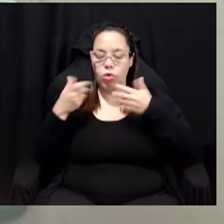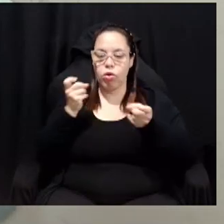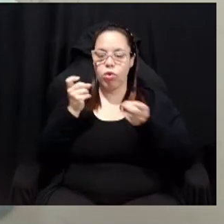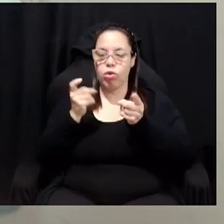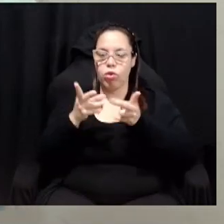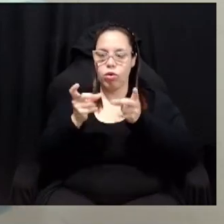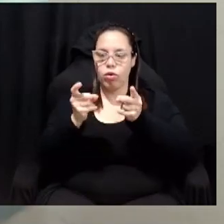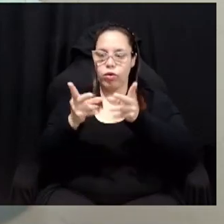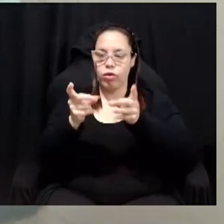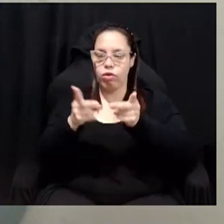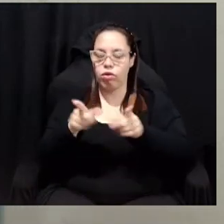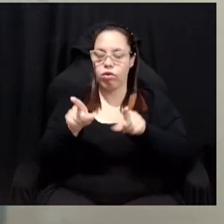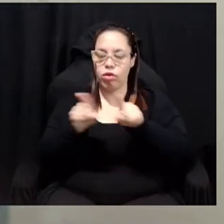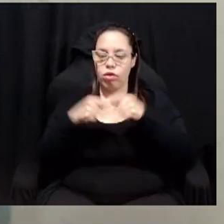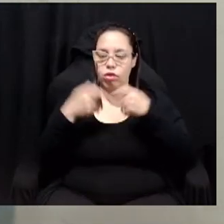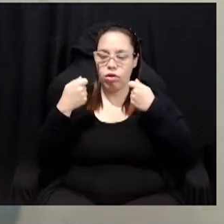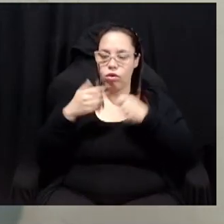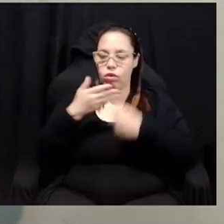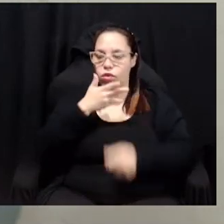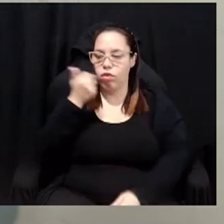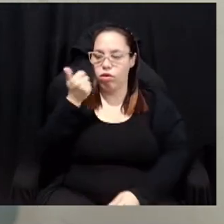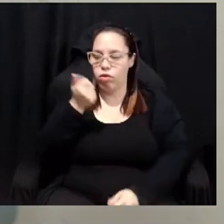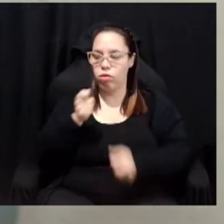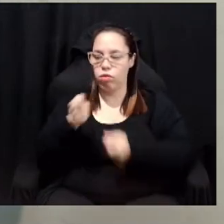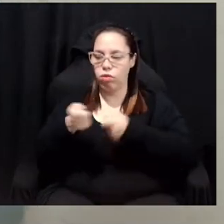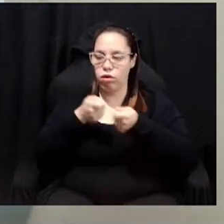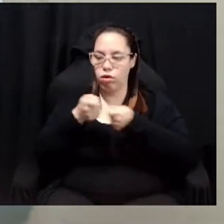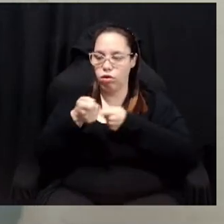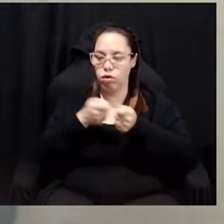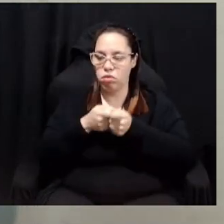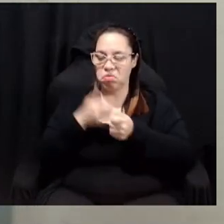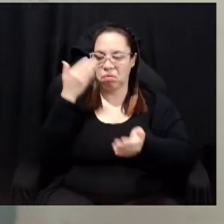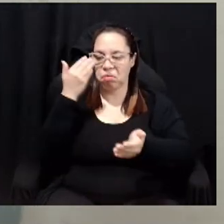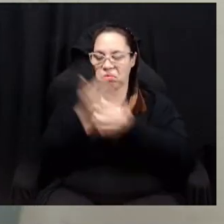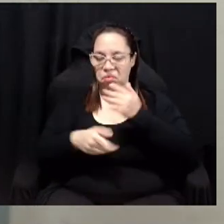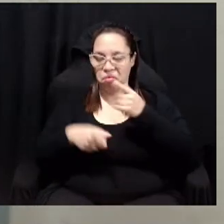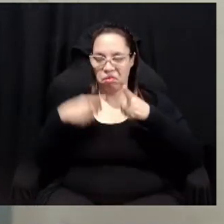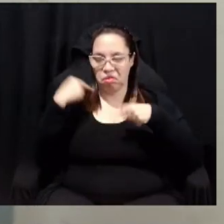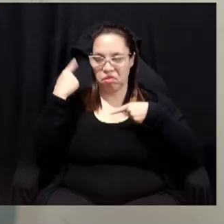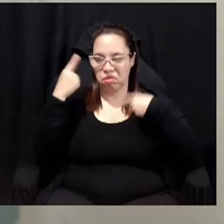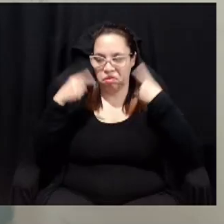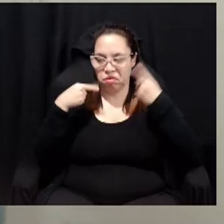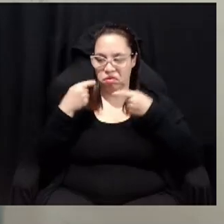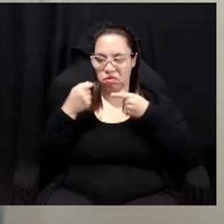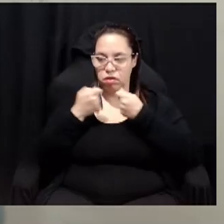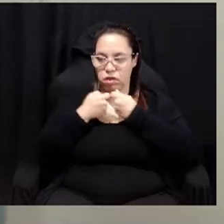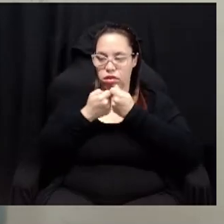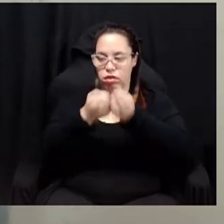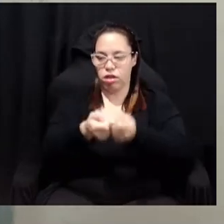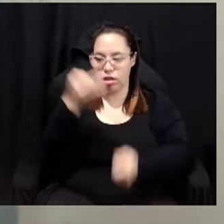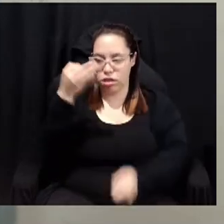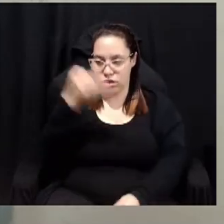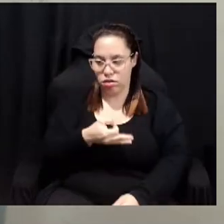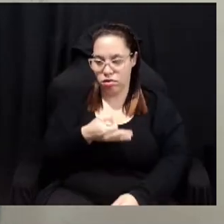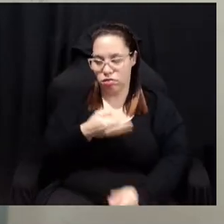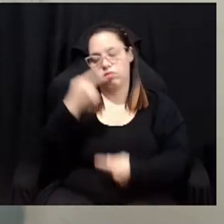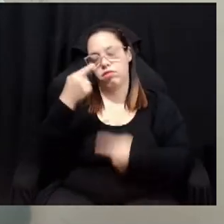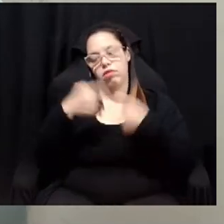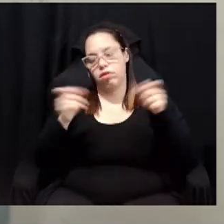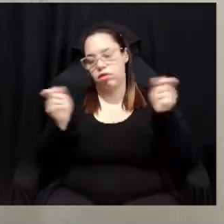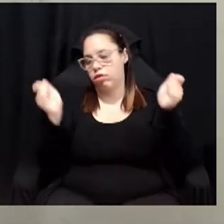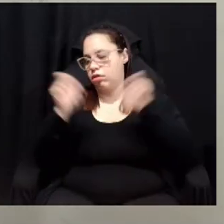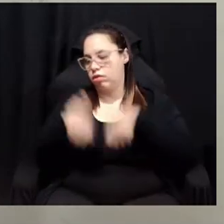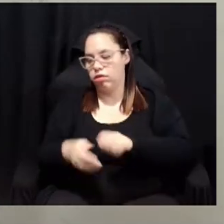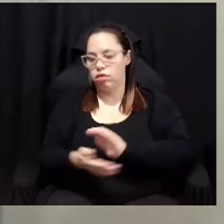também preciso ter os melhores controles para eu não me perder, para eu ter o sistema de entrega, enfim, uma série de possibilidades. Com